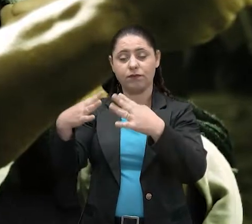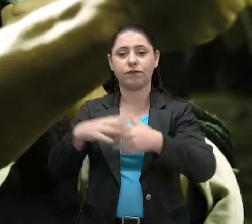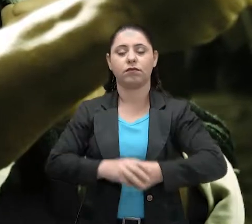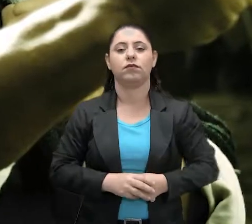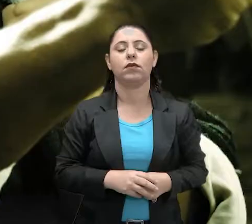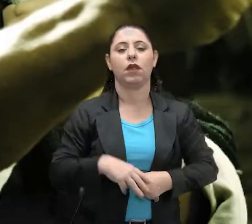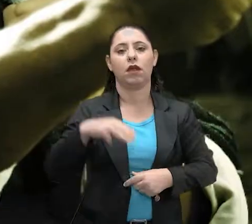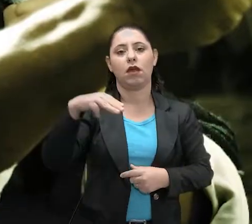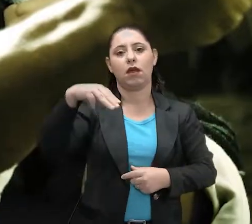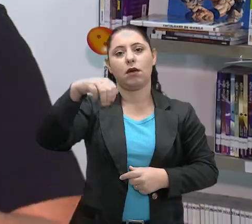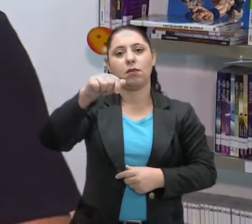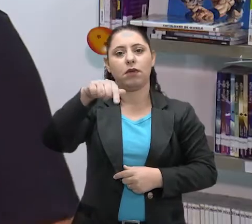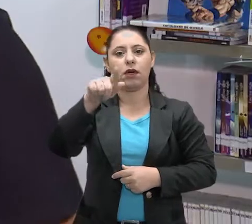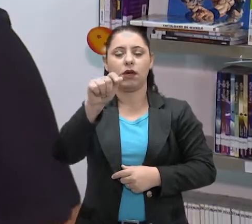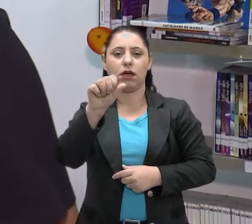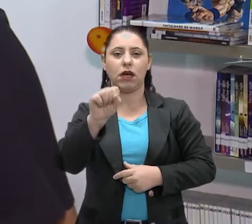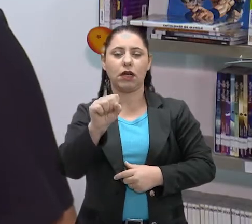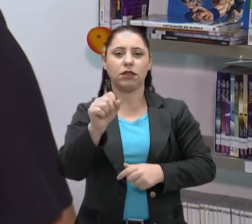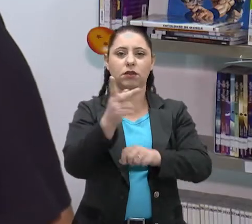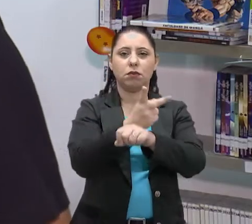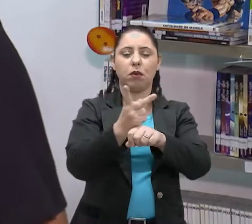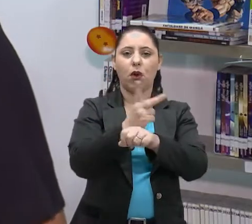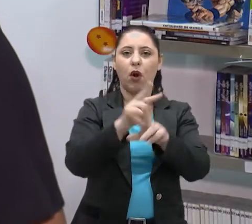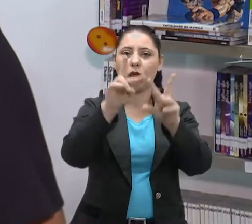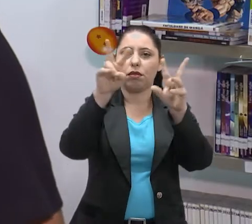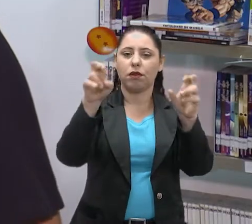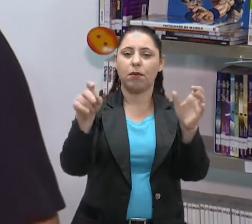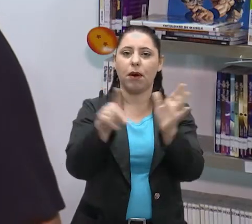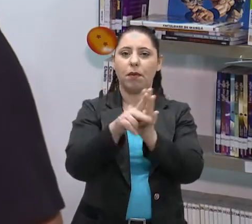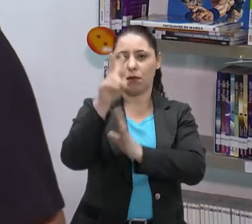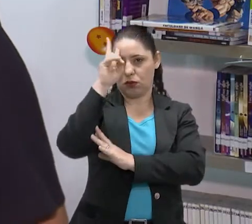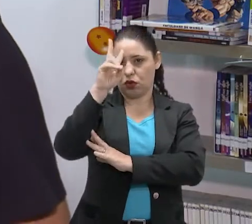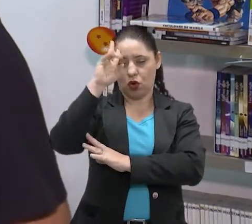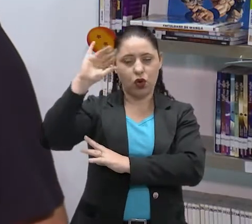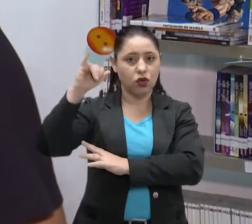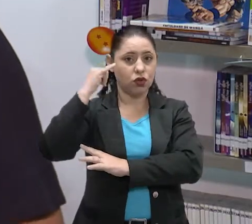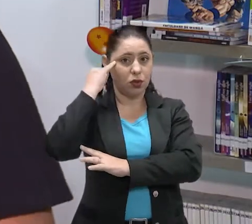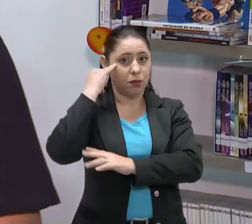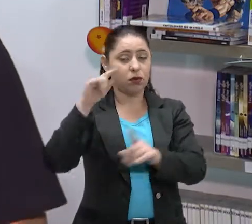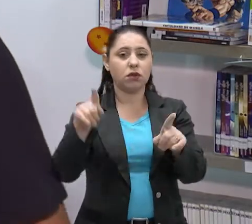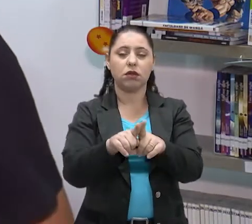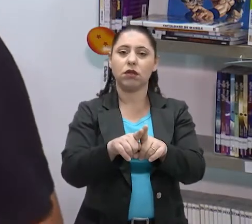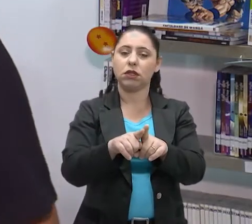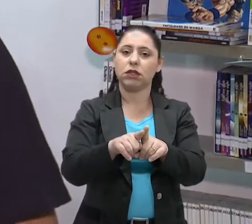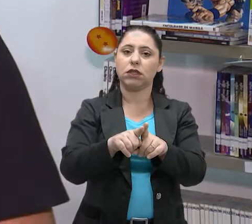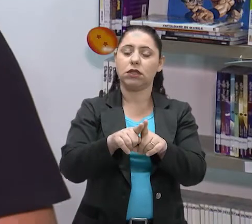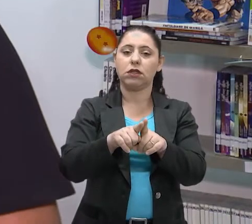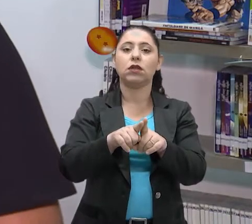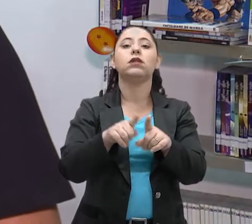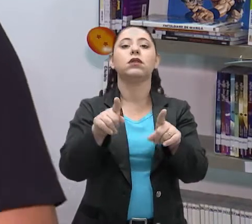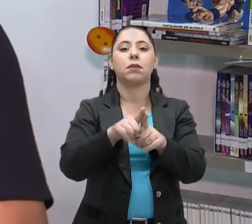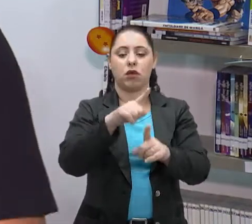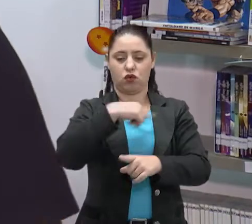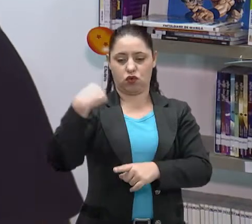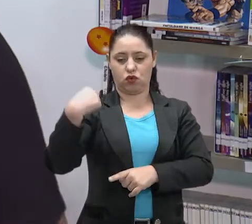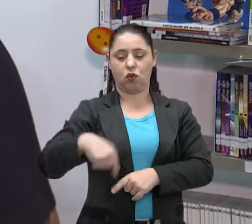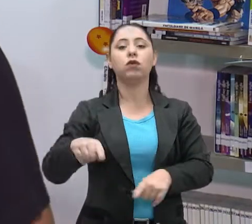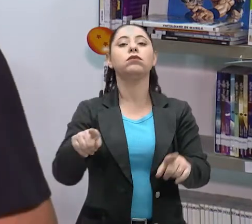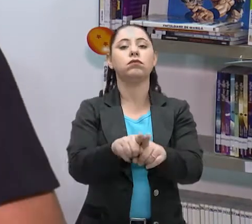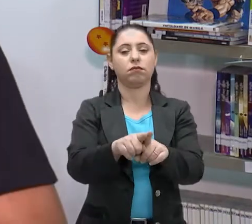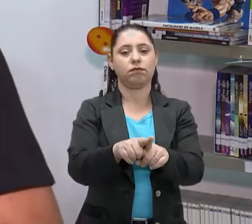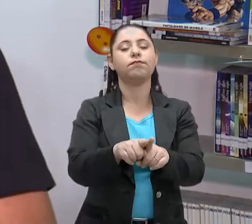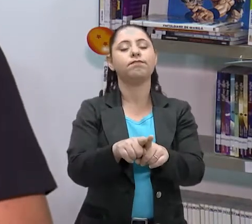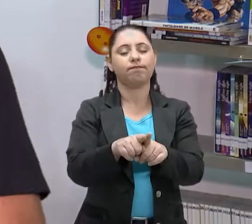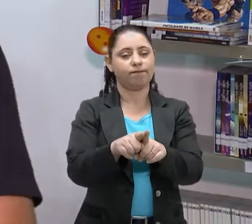requisitada. Então, mangás que exploram muita temática da história japonesa, da história